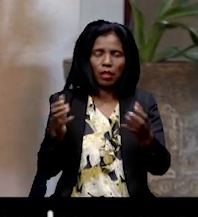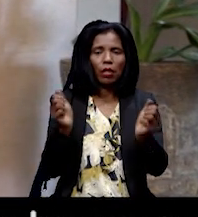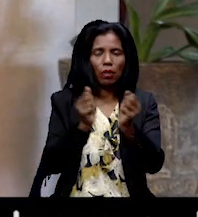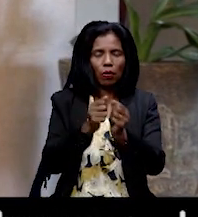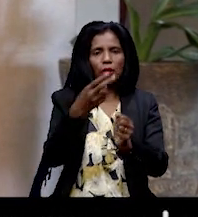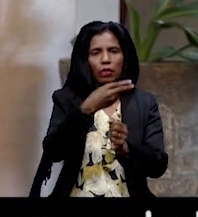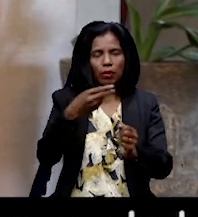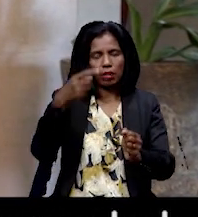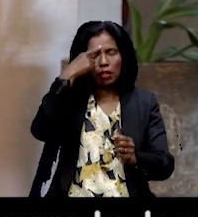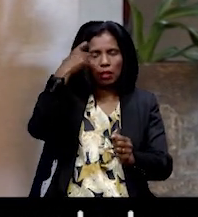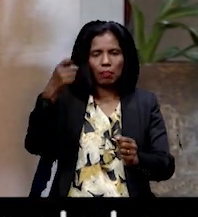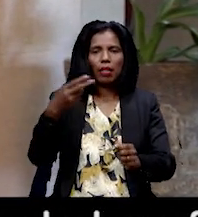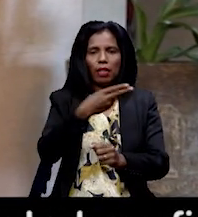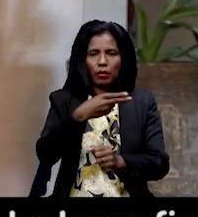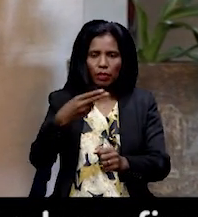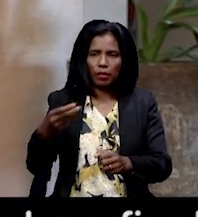também Indonésia maka